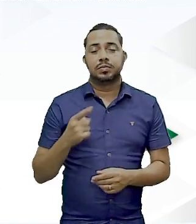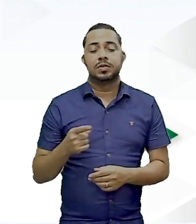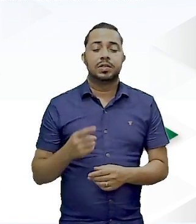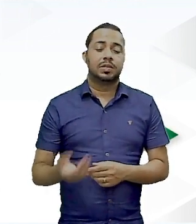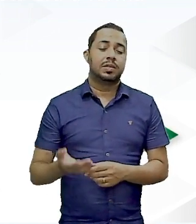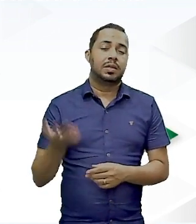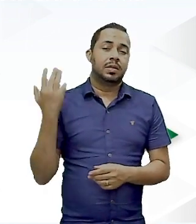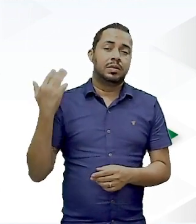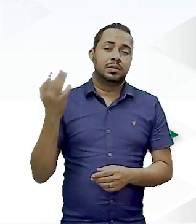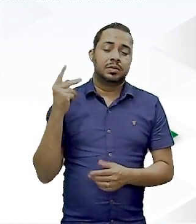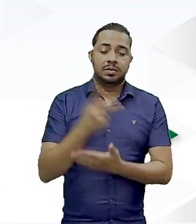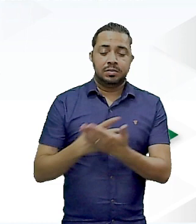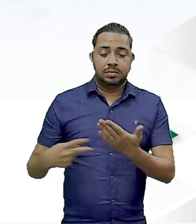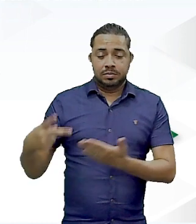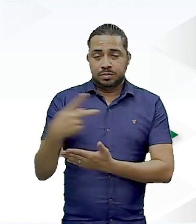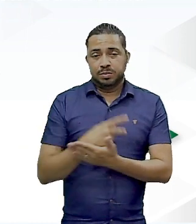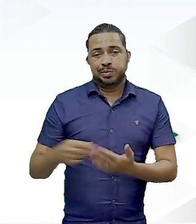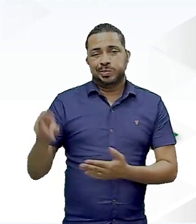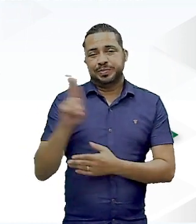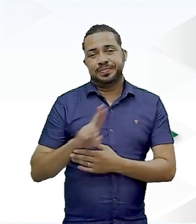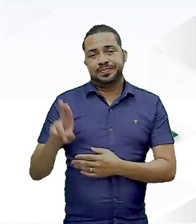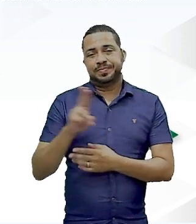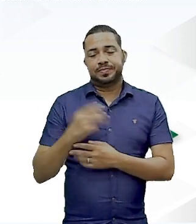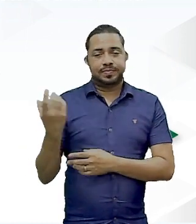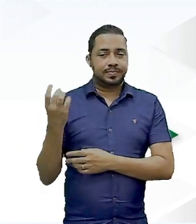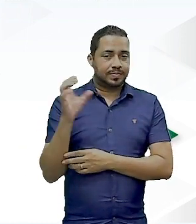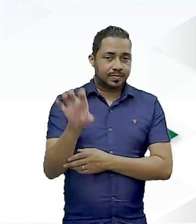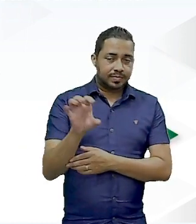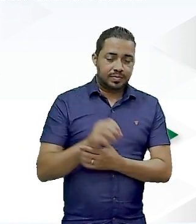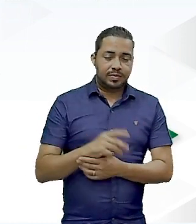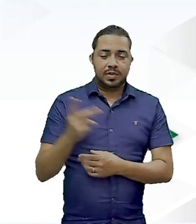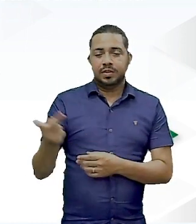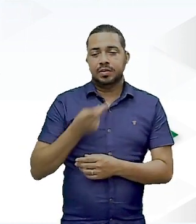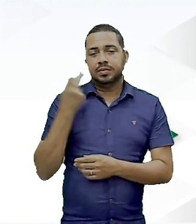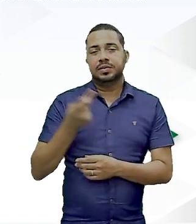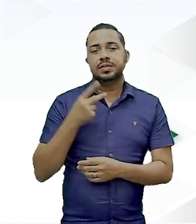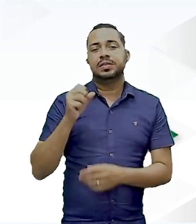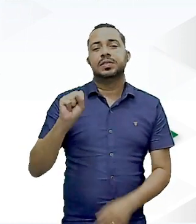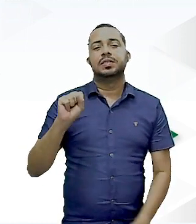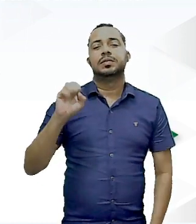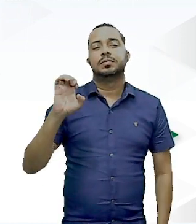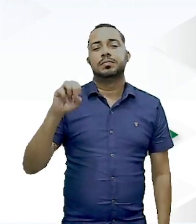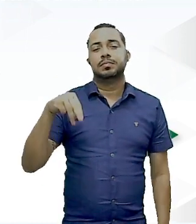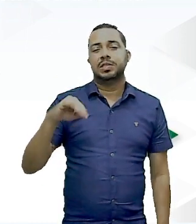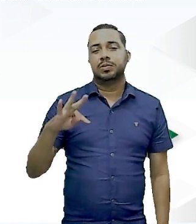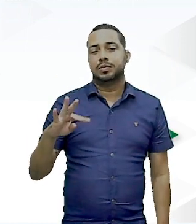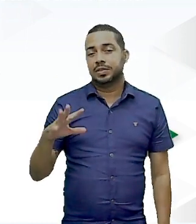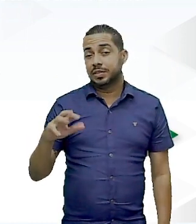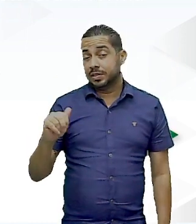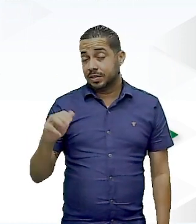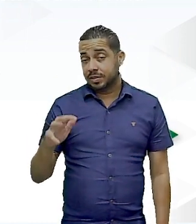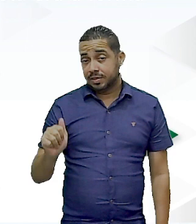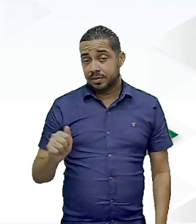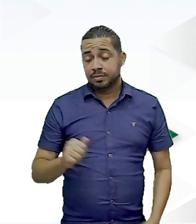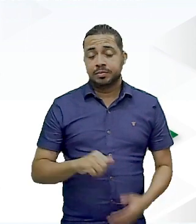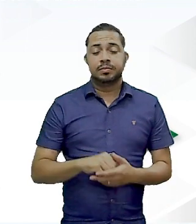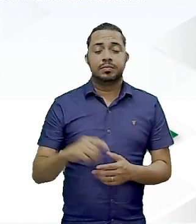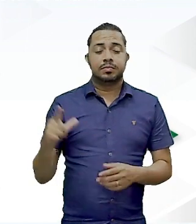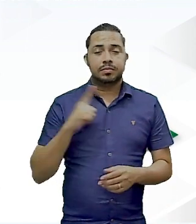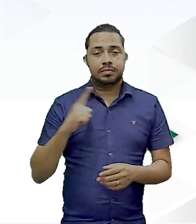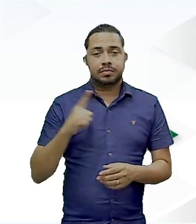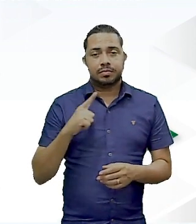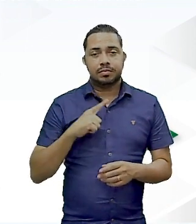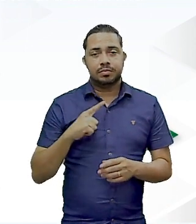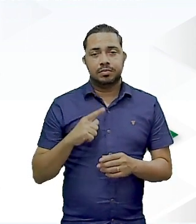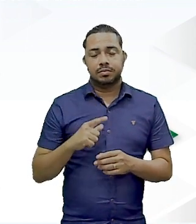época, desenhava usando os símbolos, a gente falando aí de semiótica agora, os símbolos para representar a